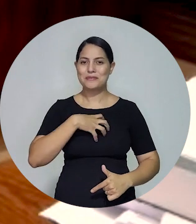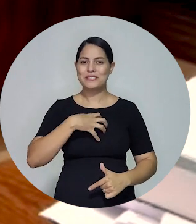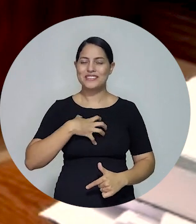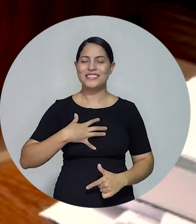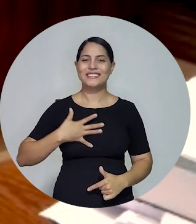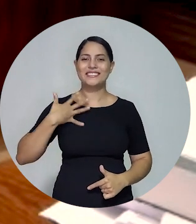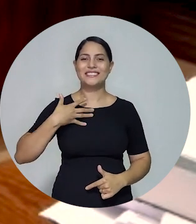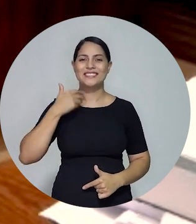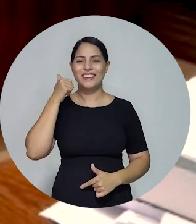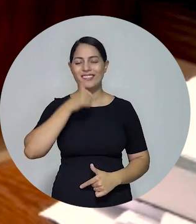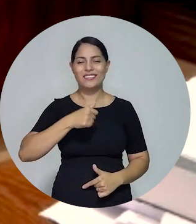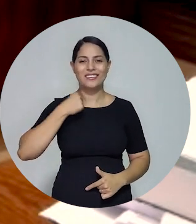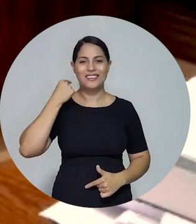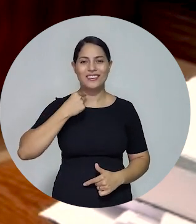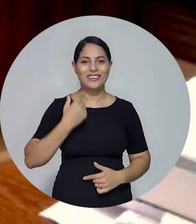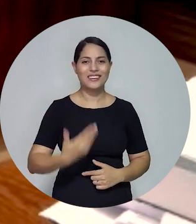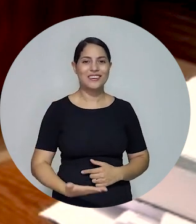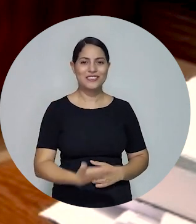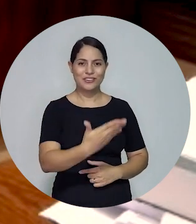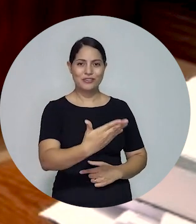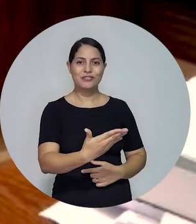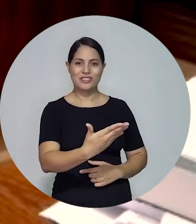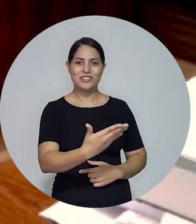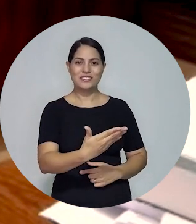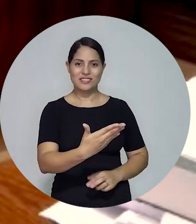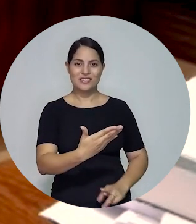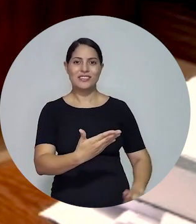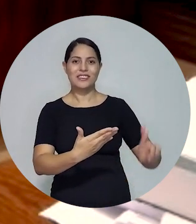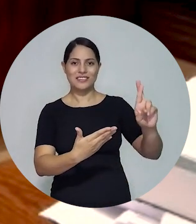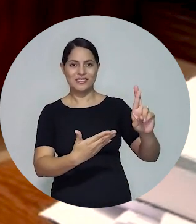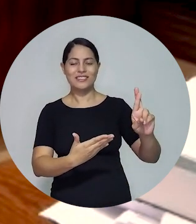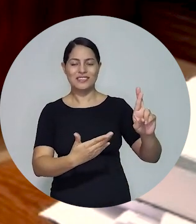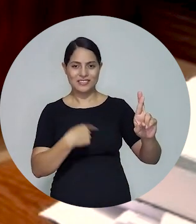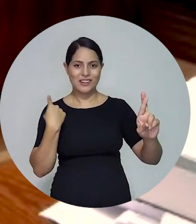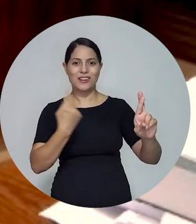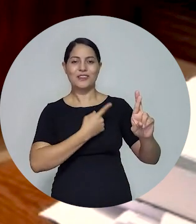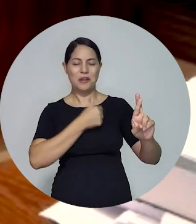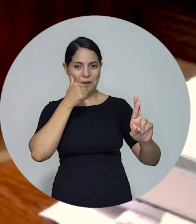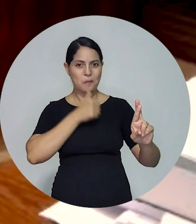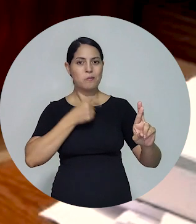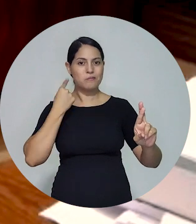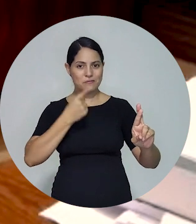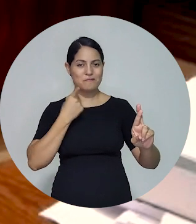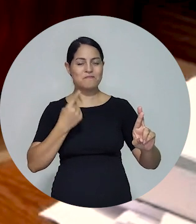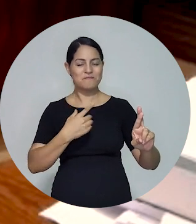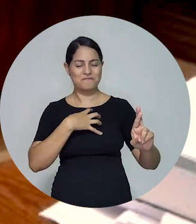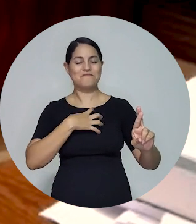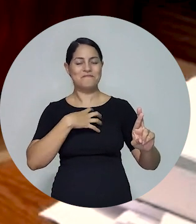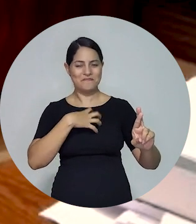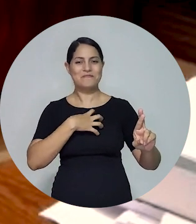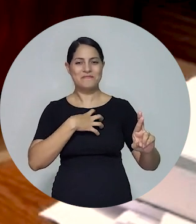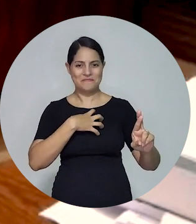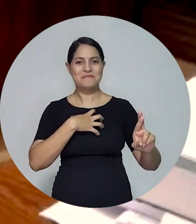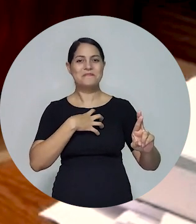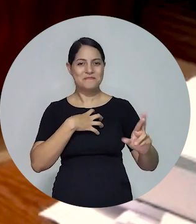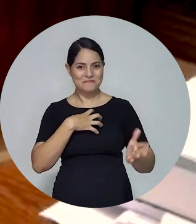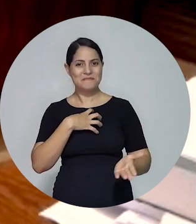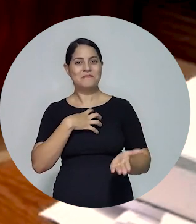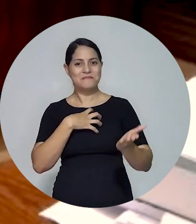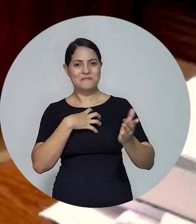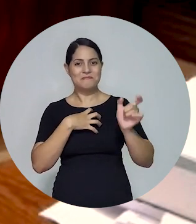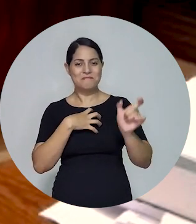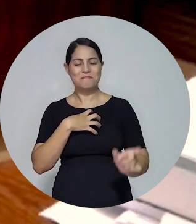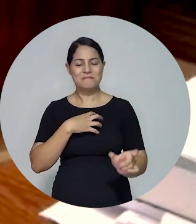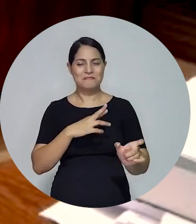honra de ser mulher advogada, estar aí sob a sua batuta, presidente da Comissão Nacional da Mulher Advogada. Me